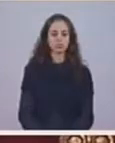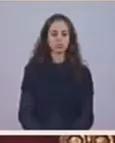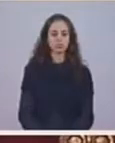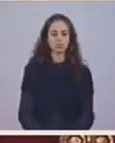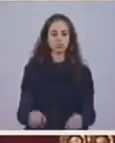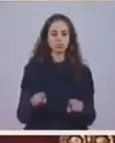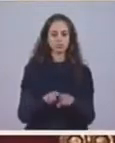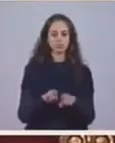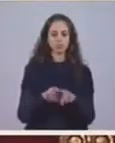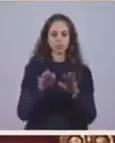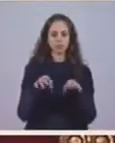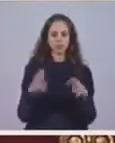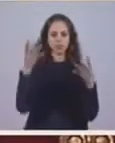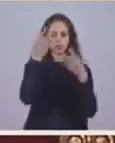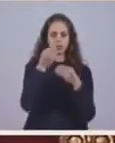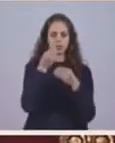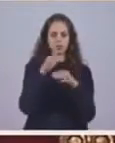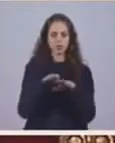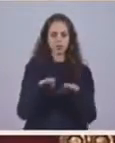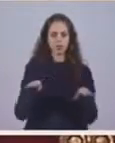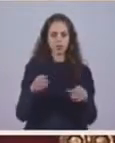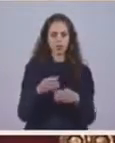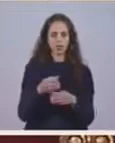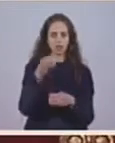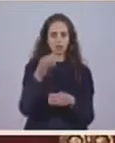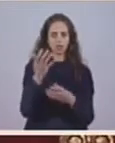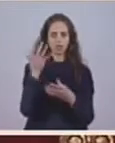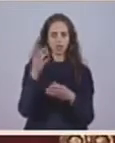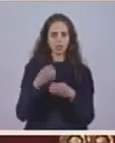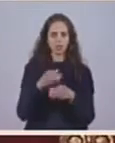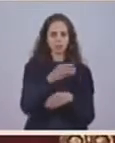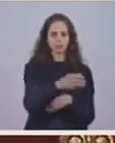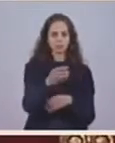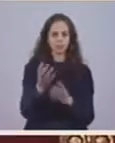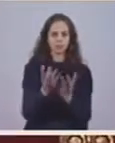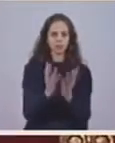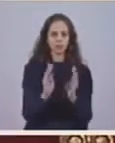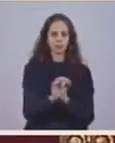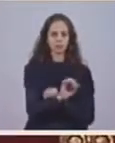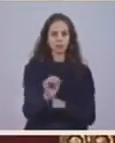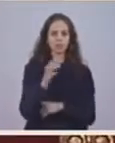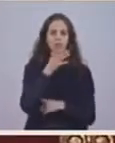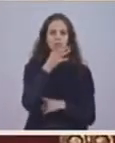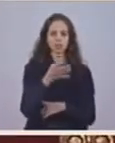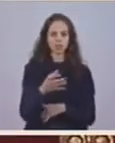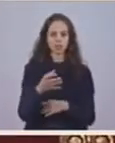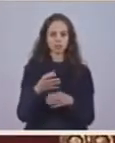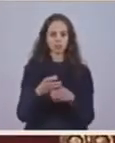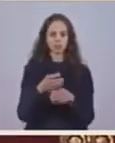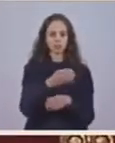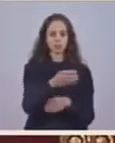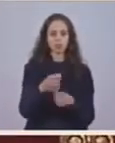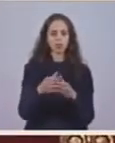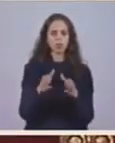De igual modo, no fim da ceia, tomou o cálice e, dando graças, deu-o aos seus discípulos, dizendo: